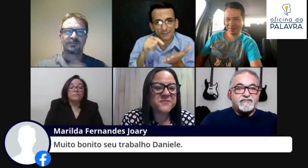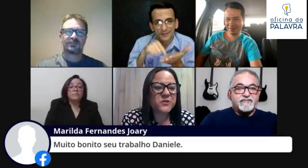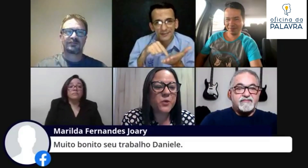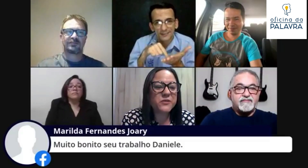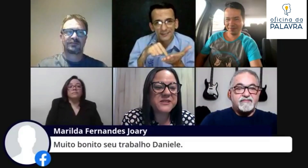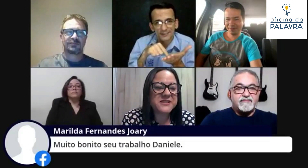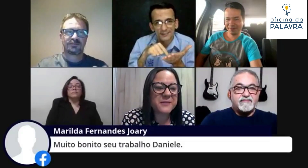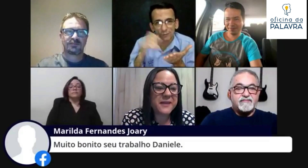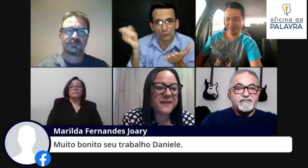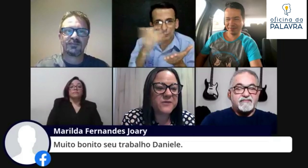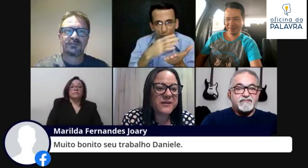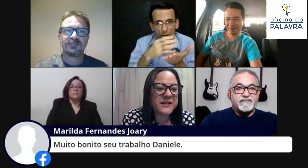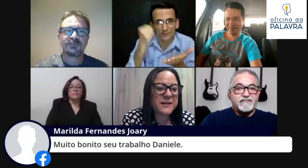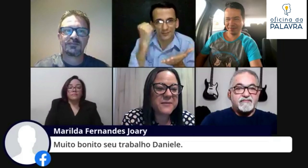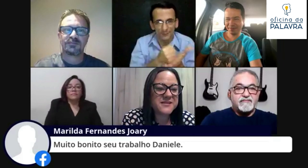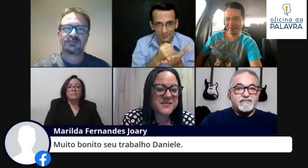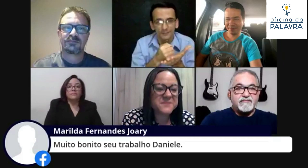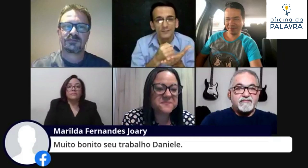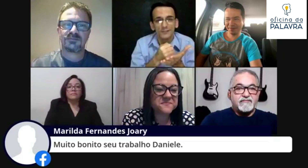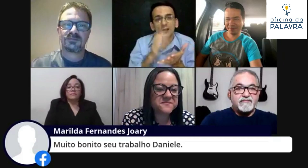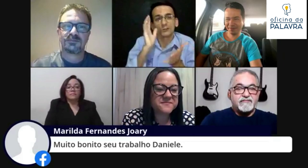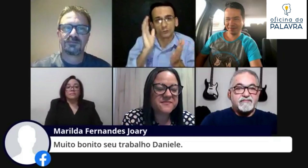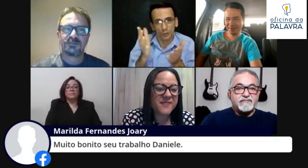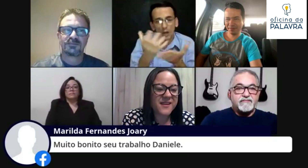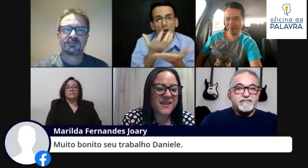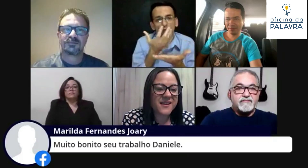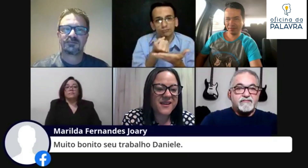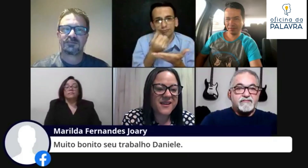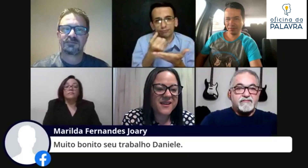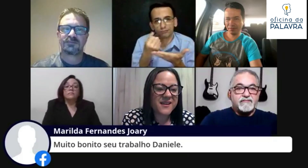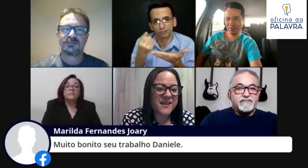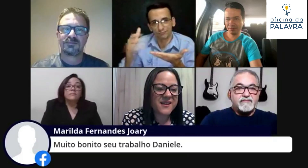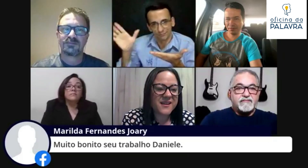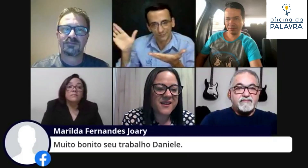Então, Novo Testamento em Libras